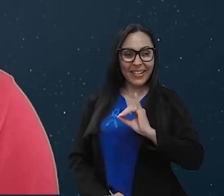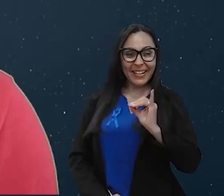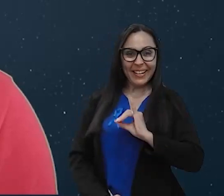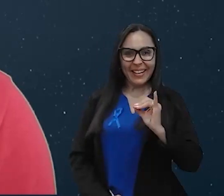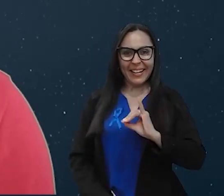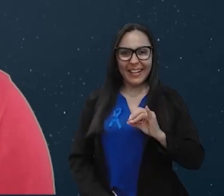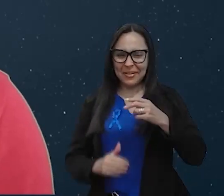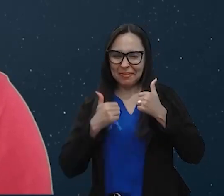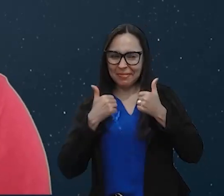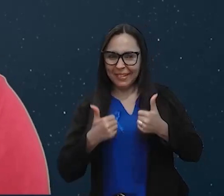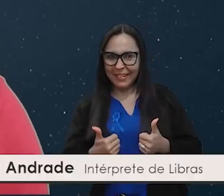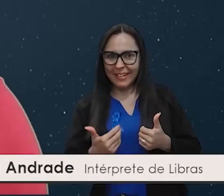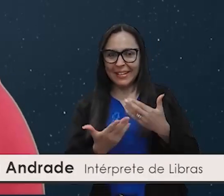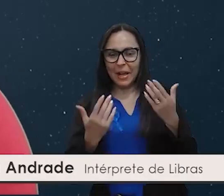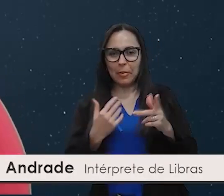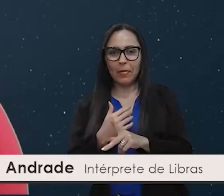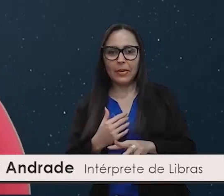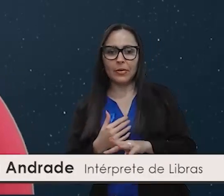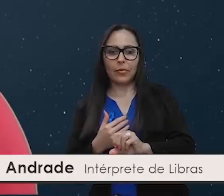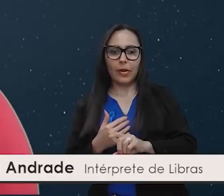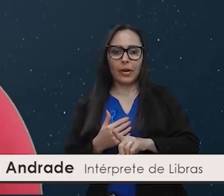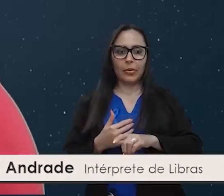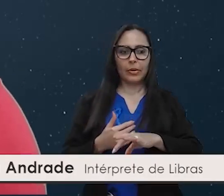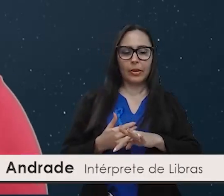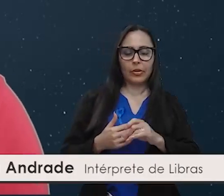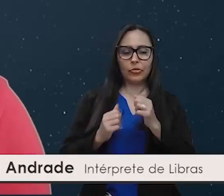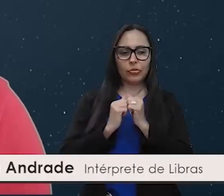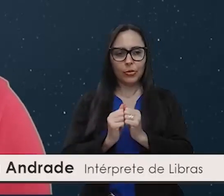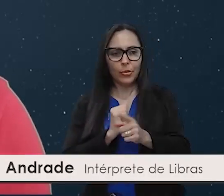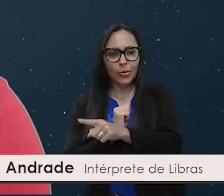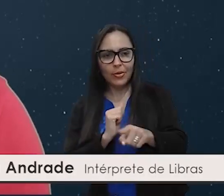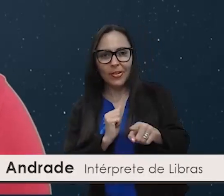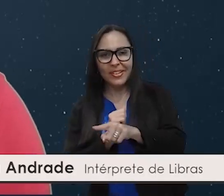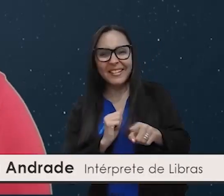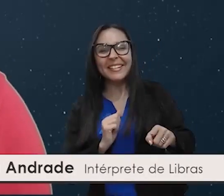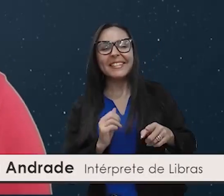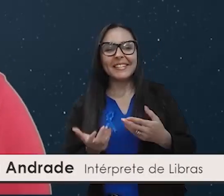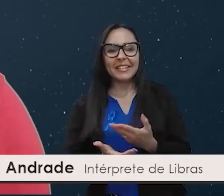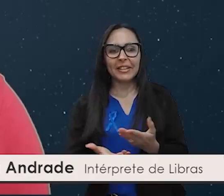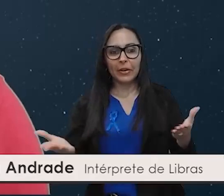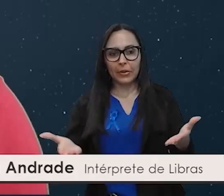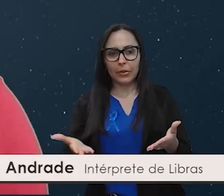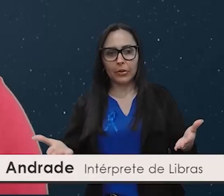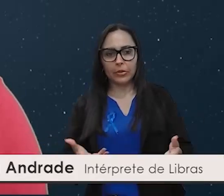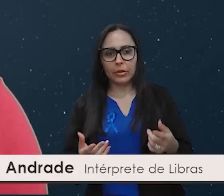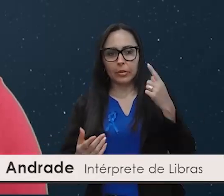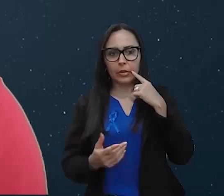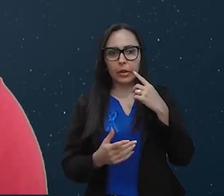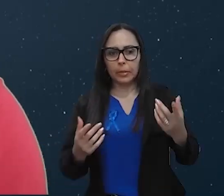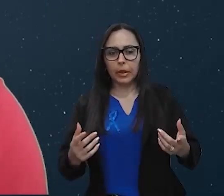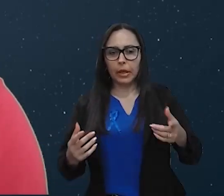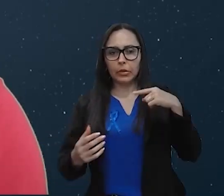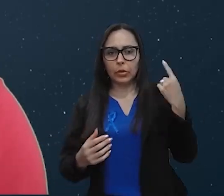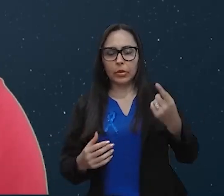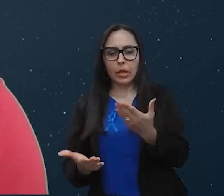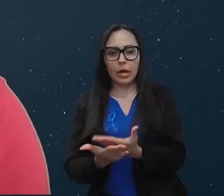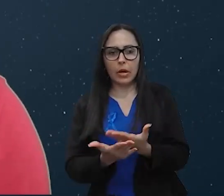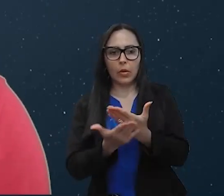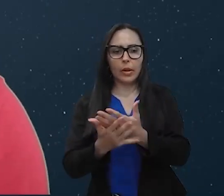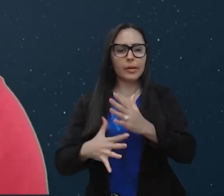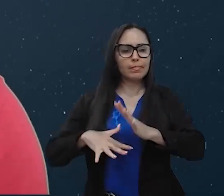Fala galera, beleza? Tivaltinho na área mais uma vez aqui com vocês. Hoje, galera, para a nossa aula